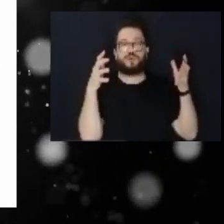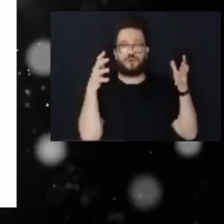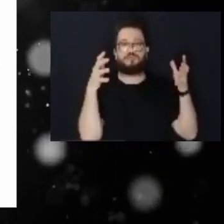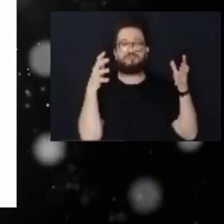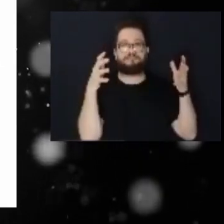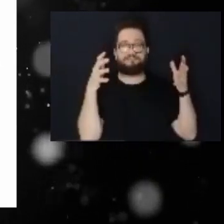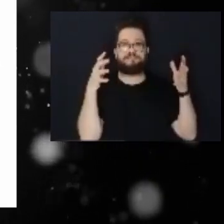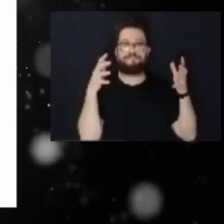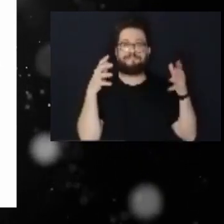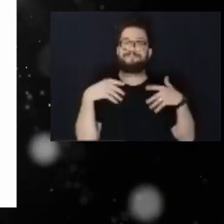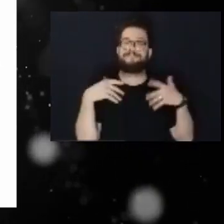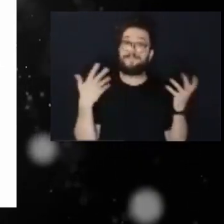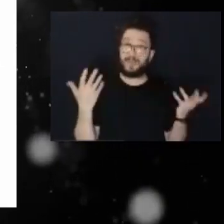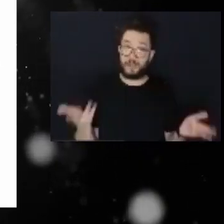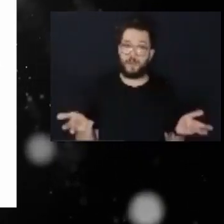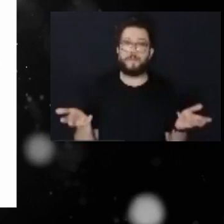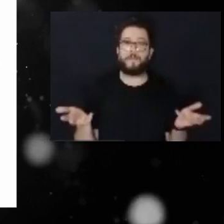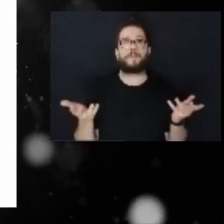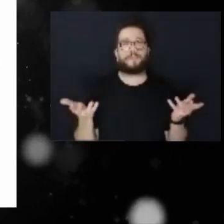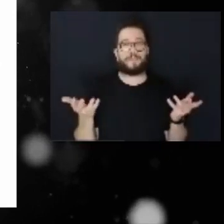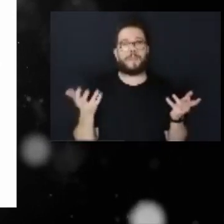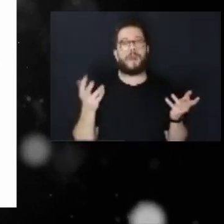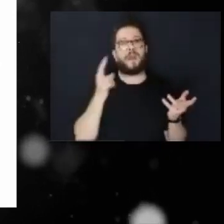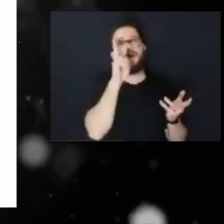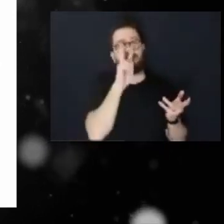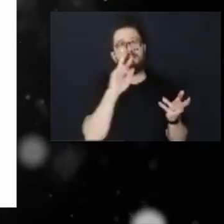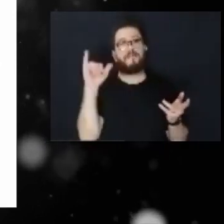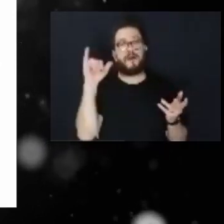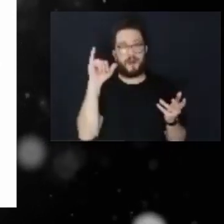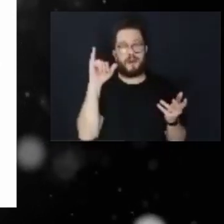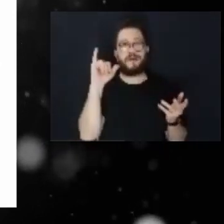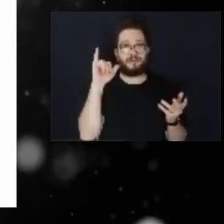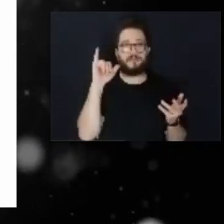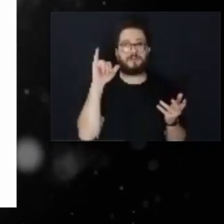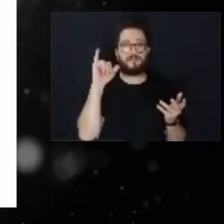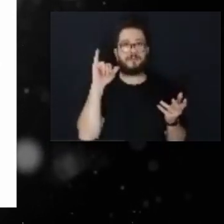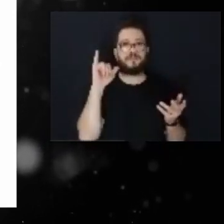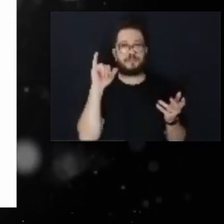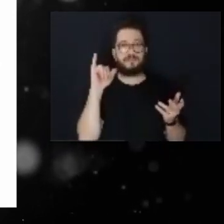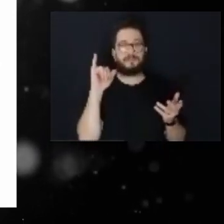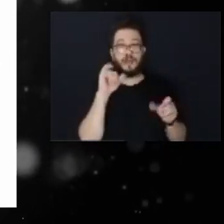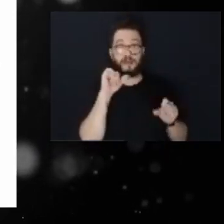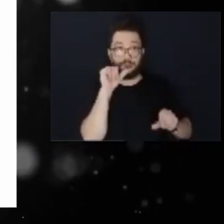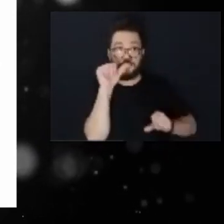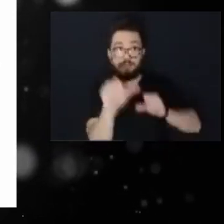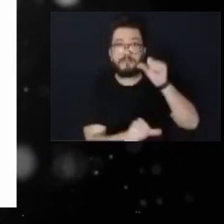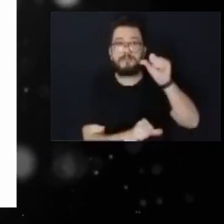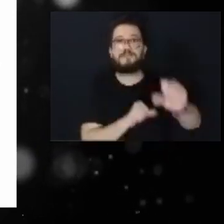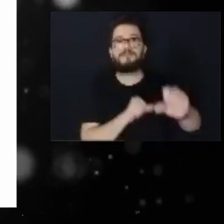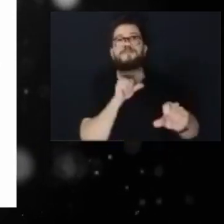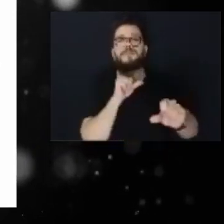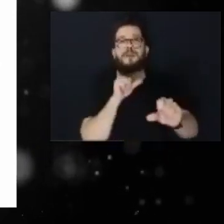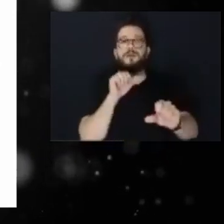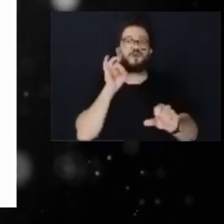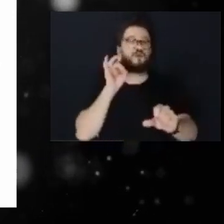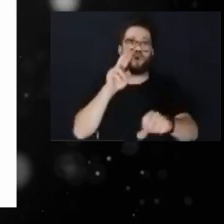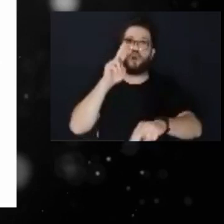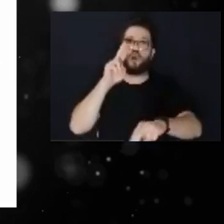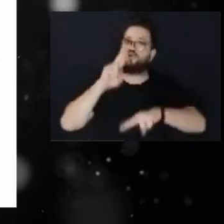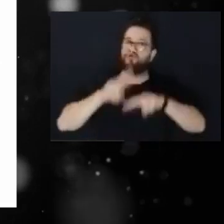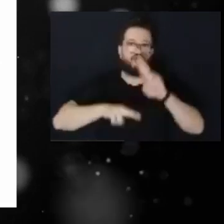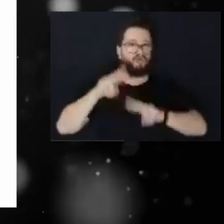nós teremos um limiar de estabilidade para a retomada apenas no final de junho, julho,